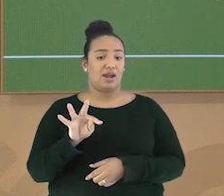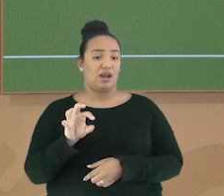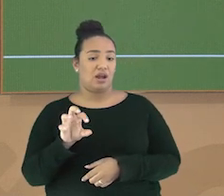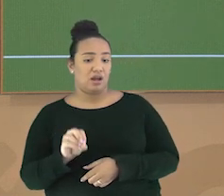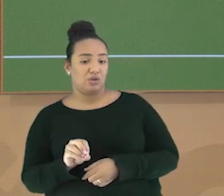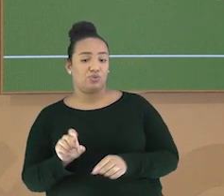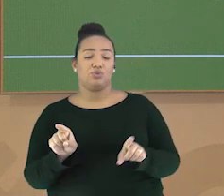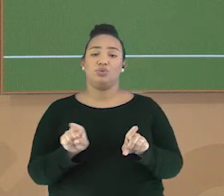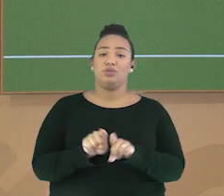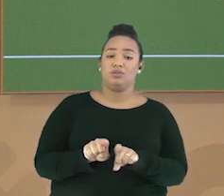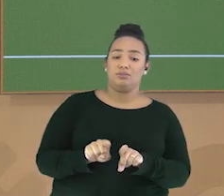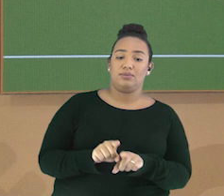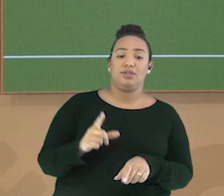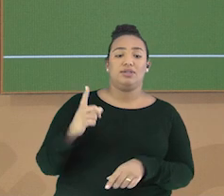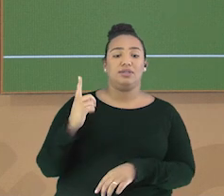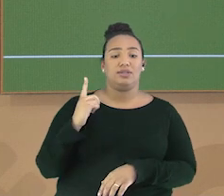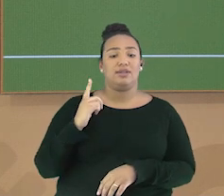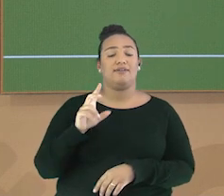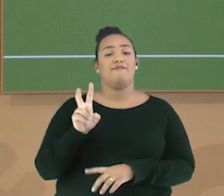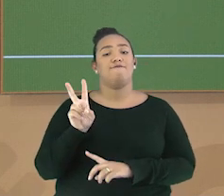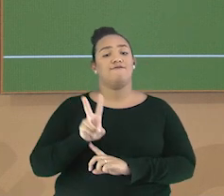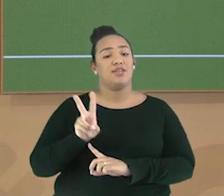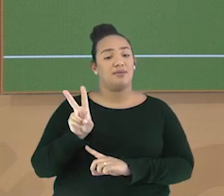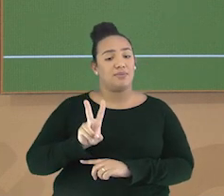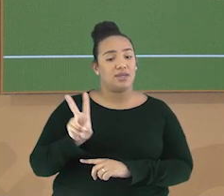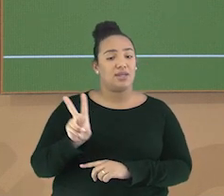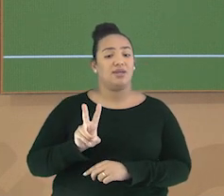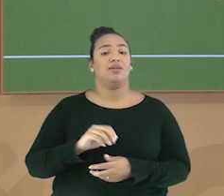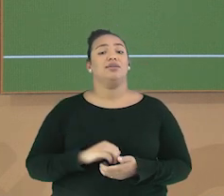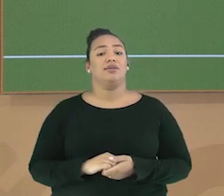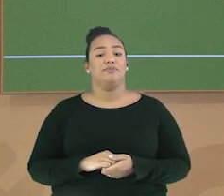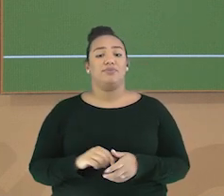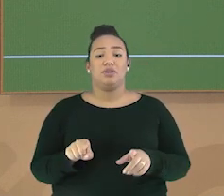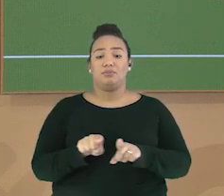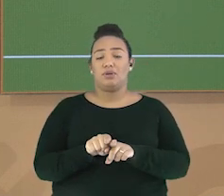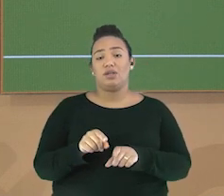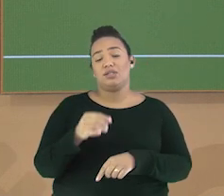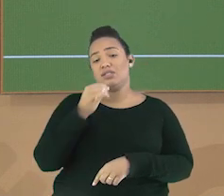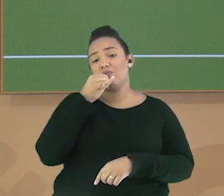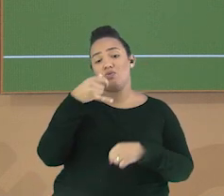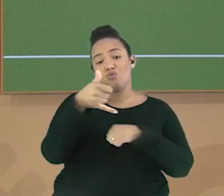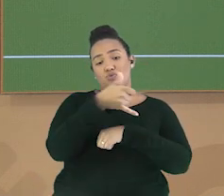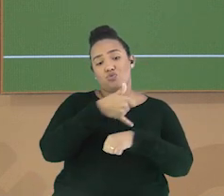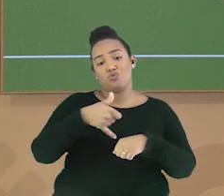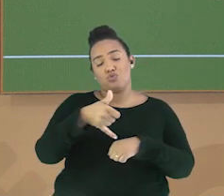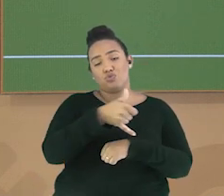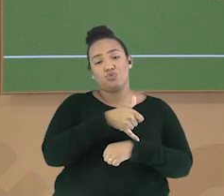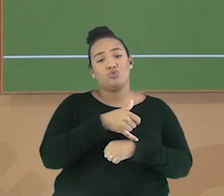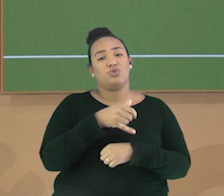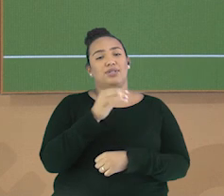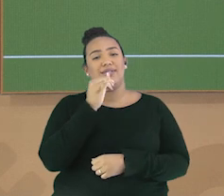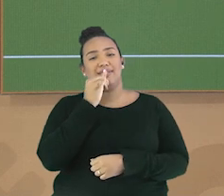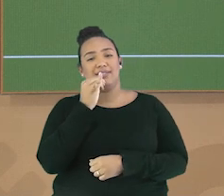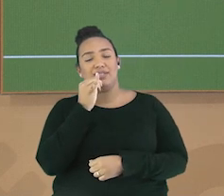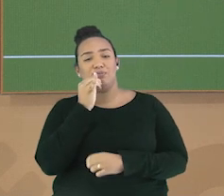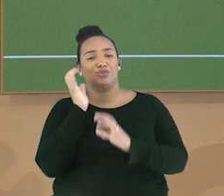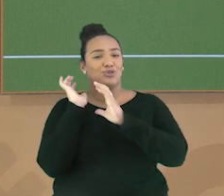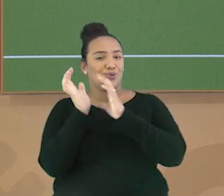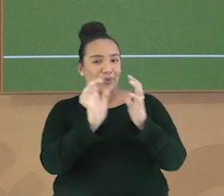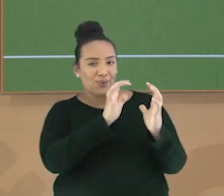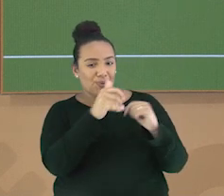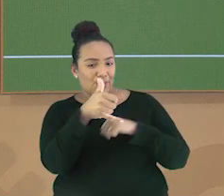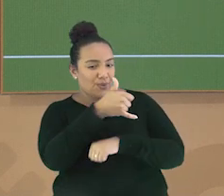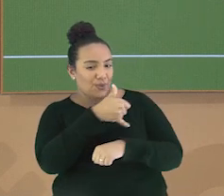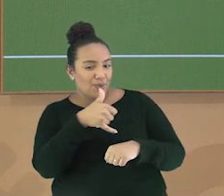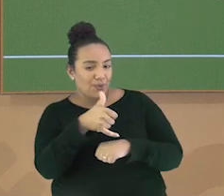óleos, como por exemplo, o óleo de coco, o azeite, e sais minerais como o sal. Todos esses nutrientes